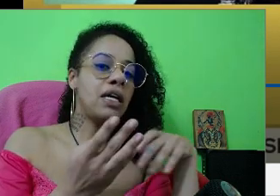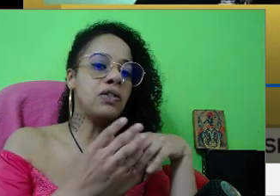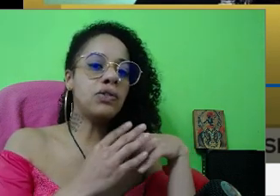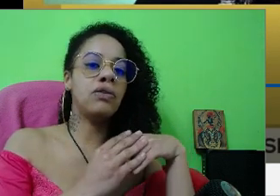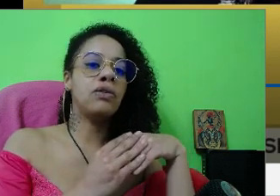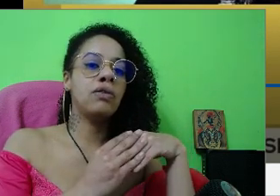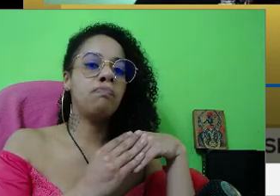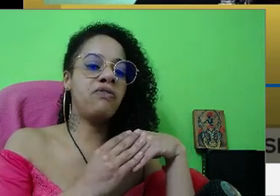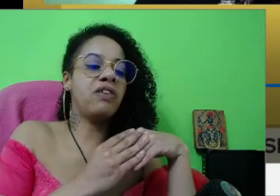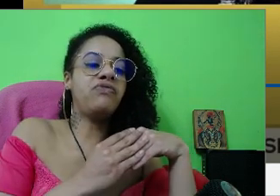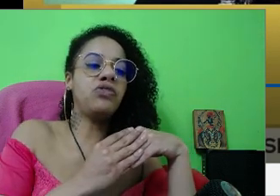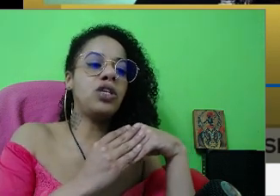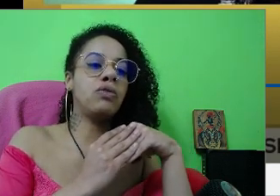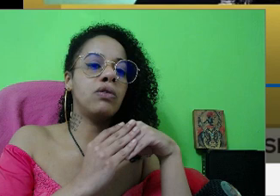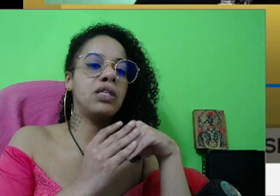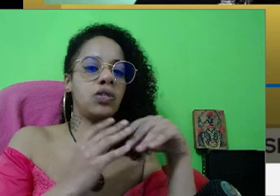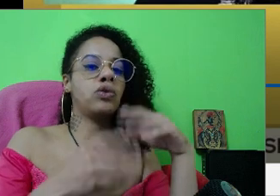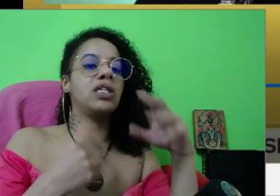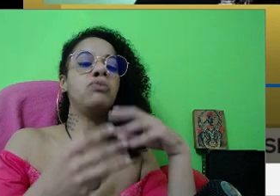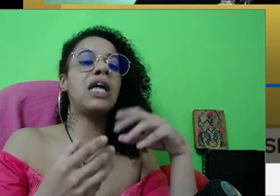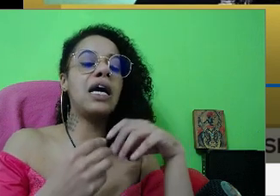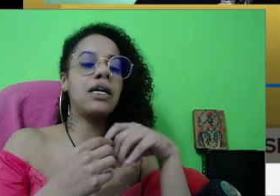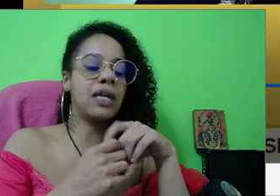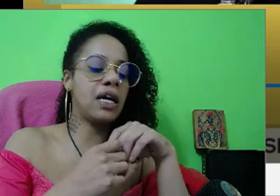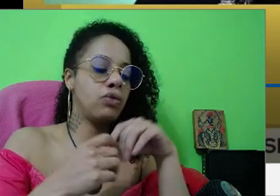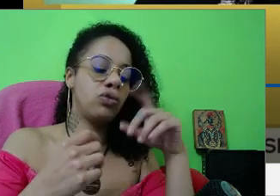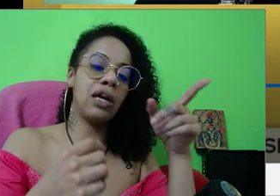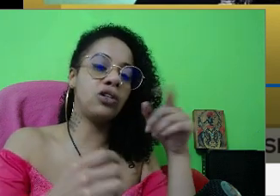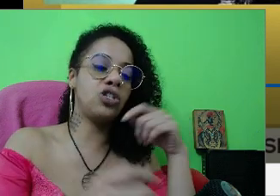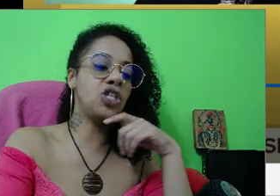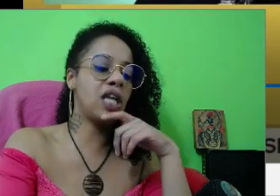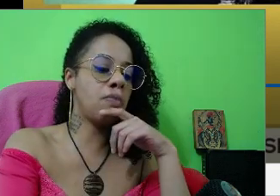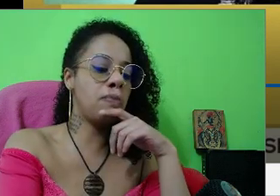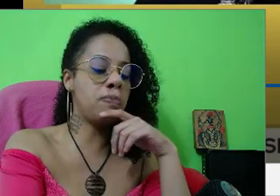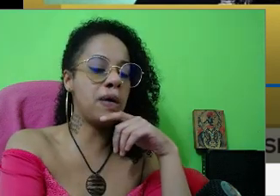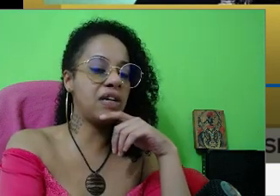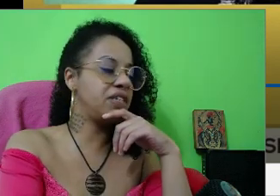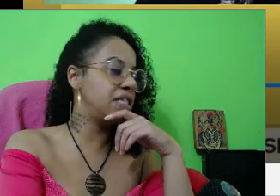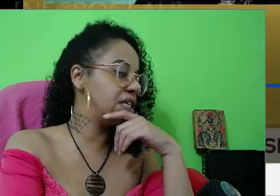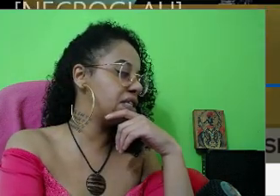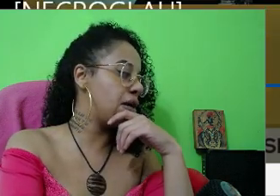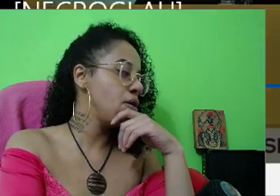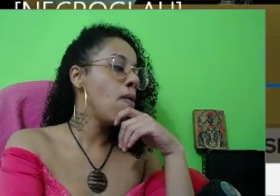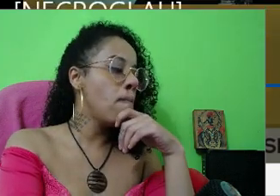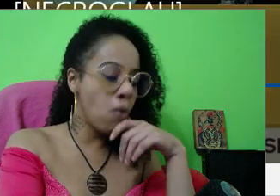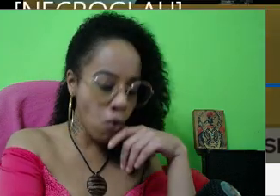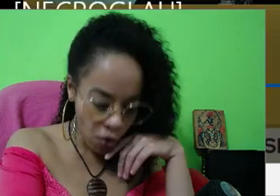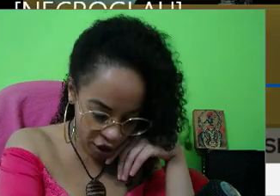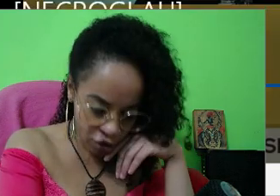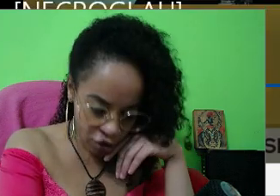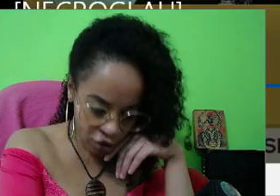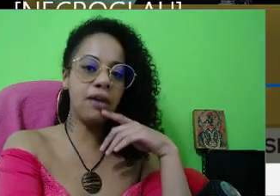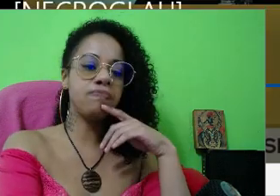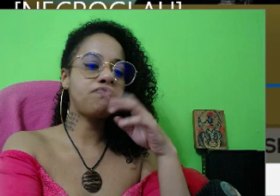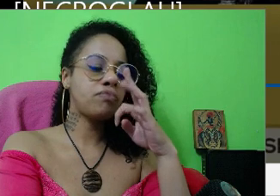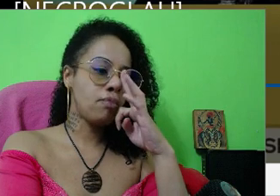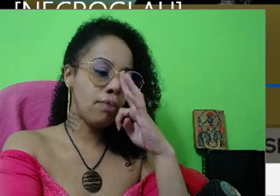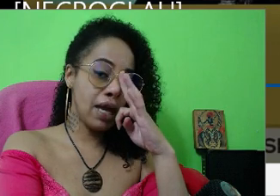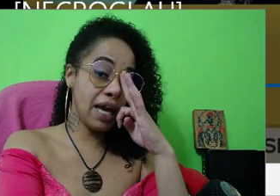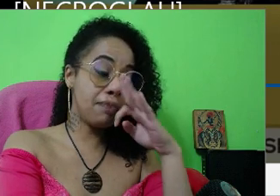é isso O povo tá e as coisas mudaram né do outro lado a gente tem uma propaganda fascista muito